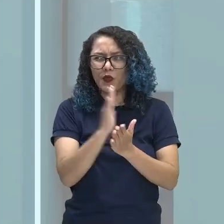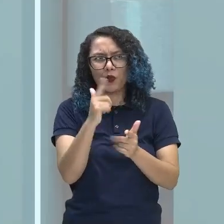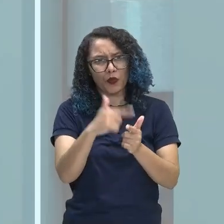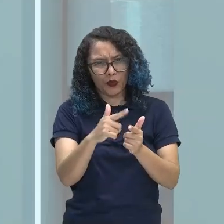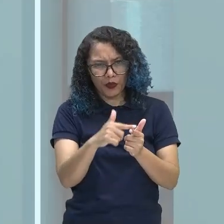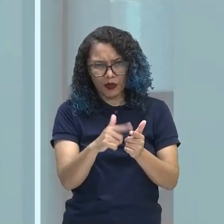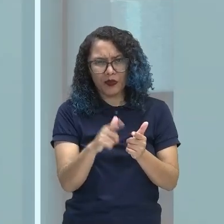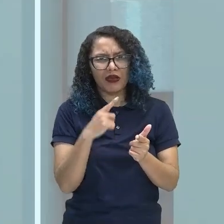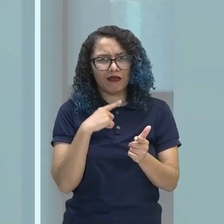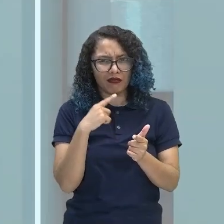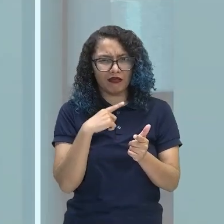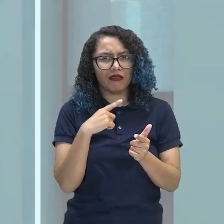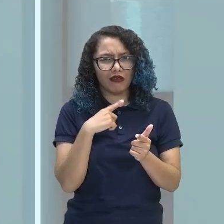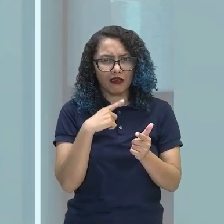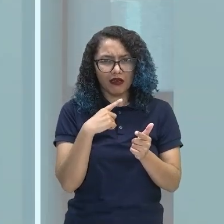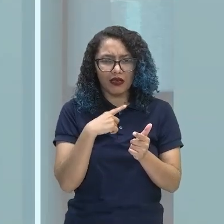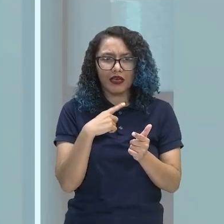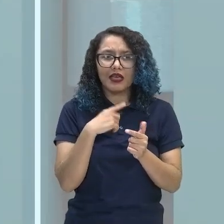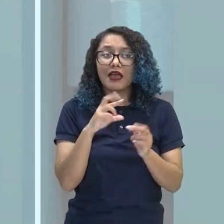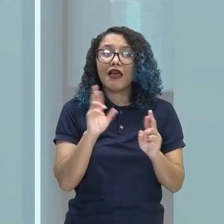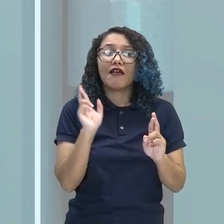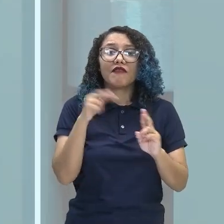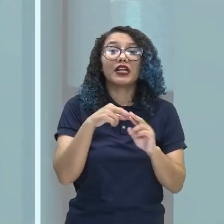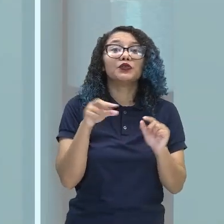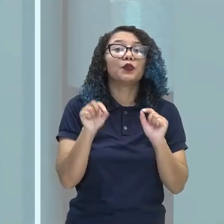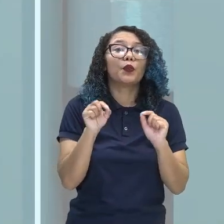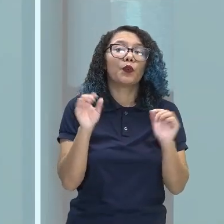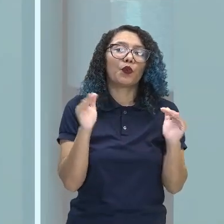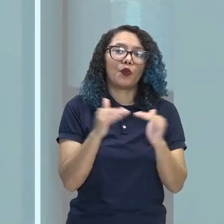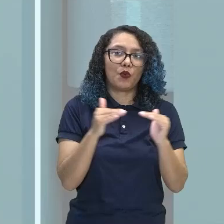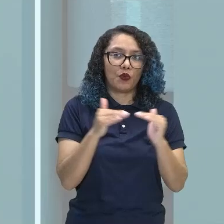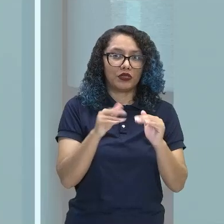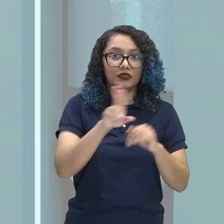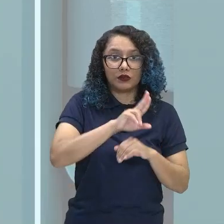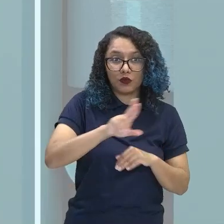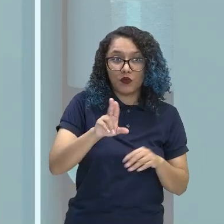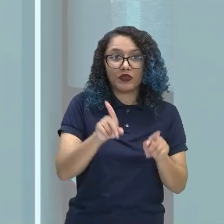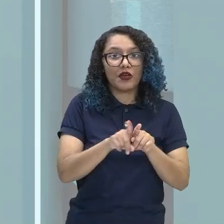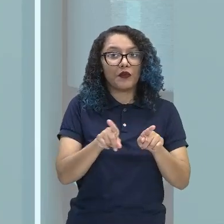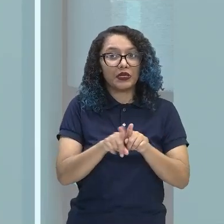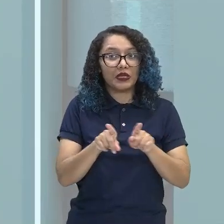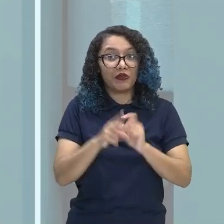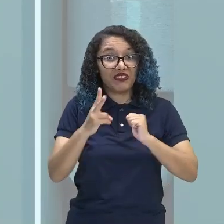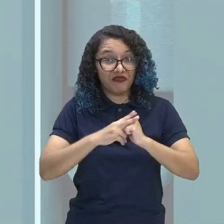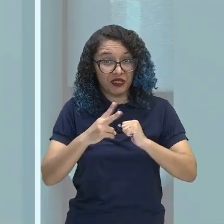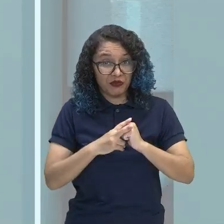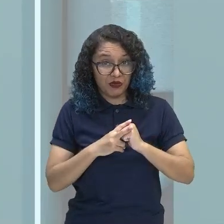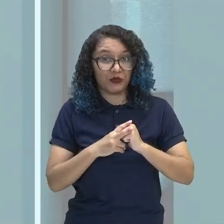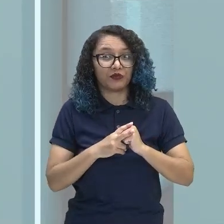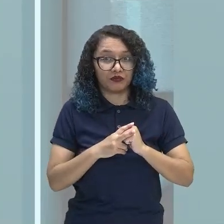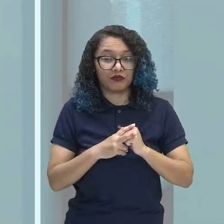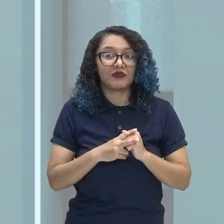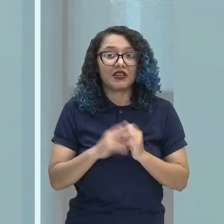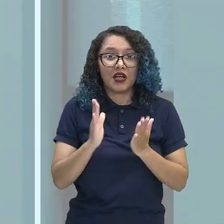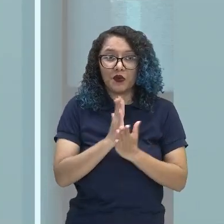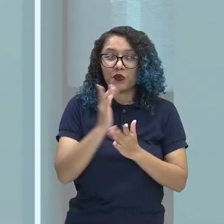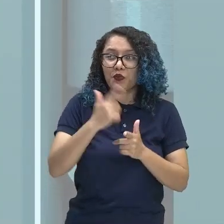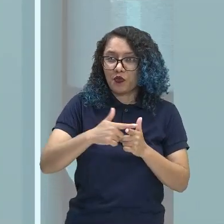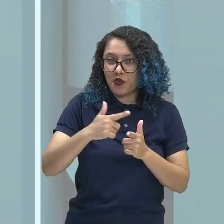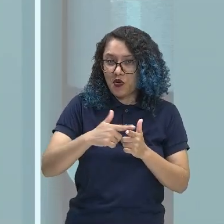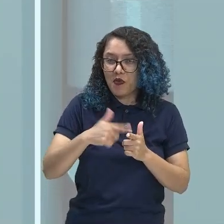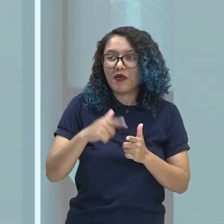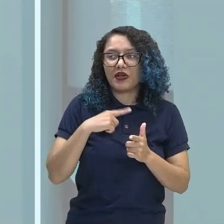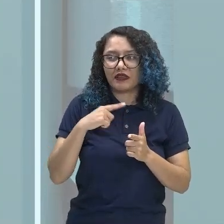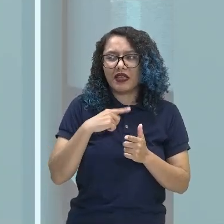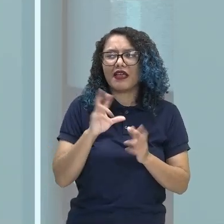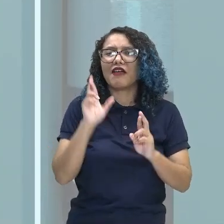problemas relacionados à concordância, tanto nominal quanto verbal, certo? Percebam que vamos ter problemas com a harmonia desse